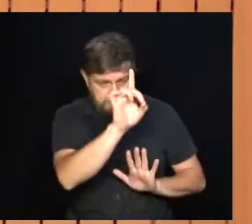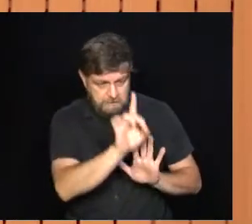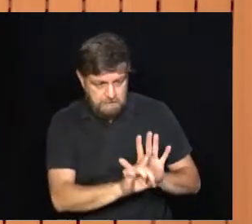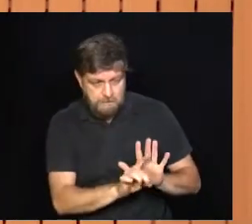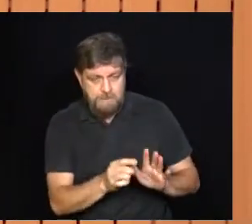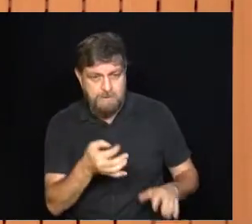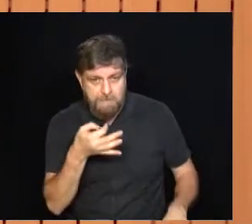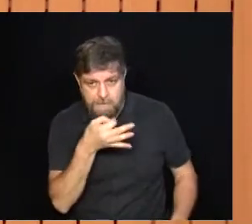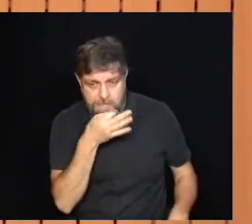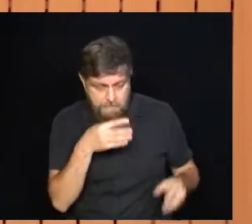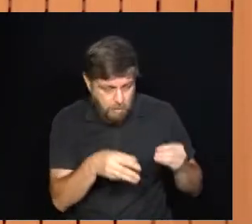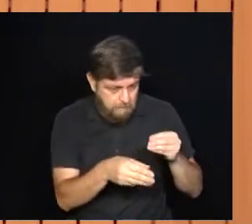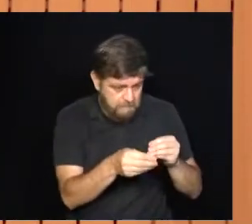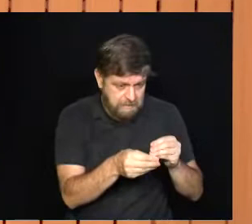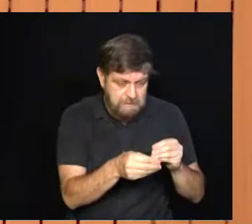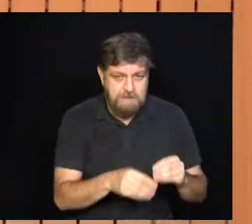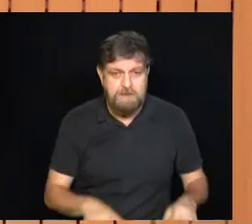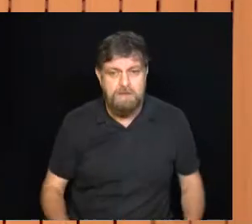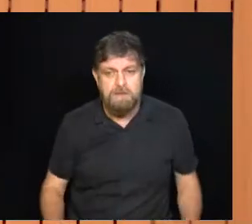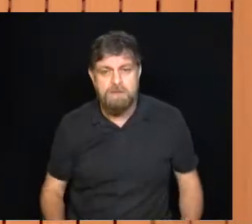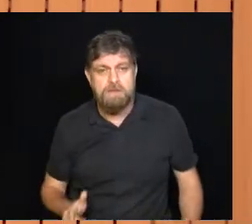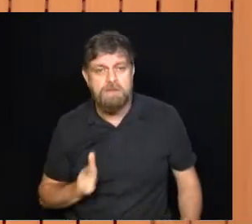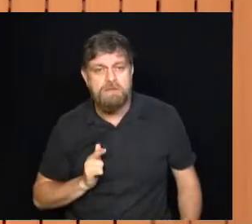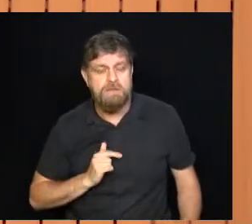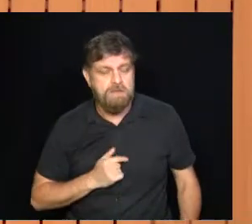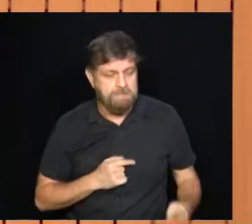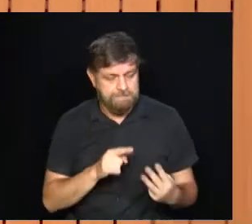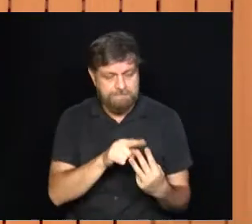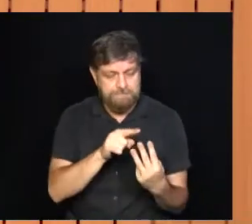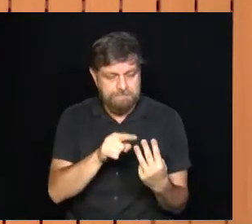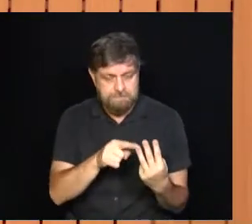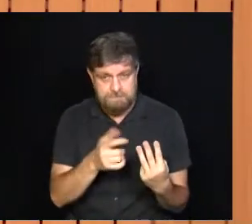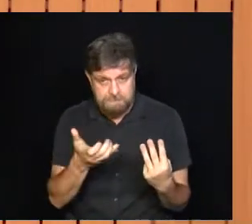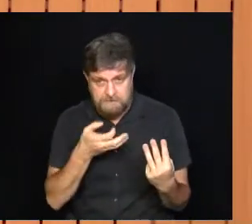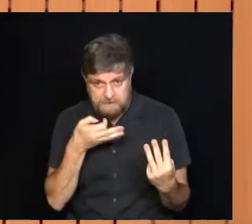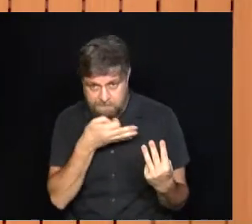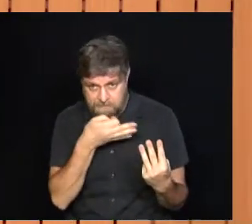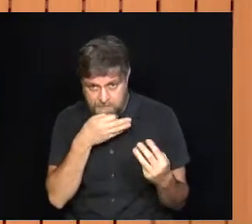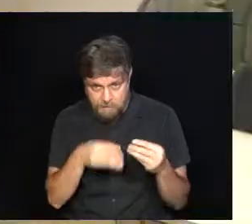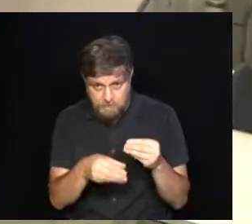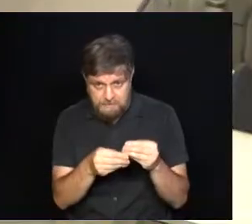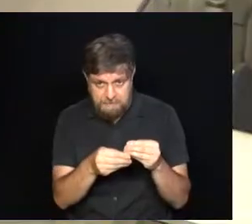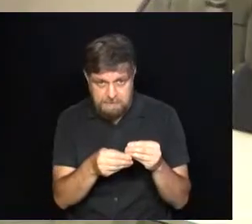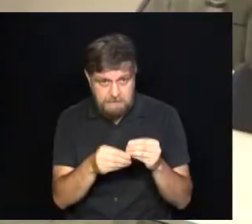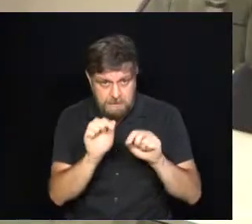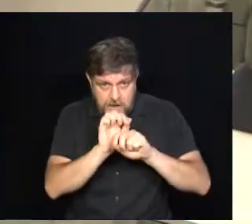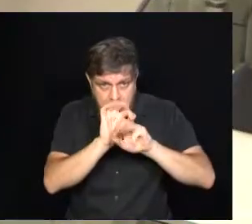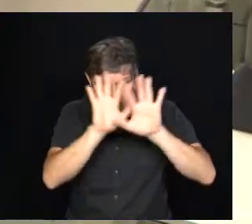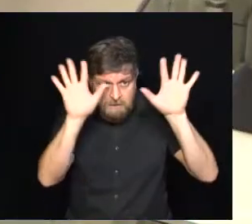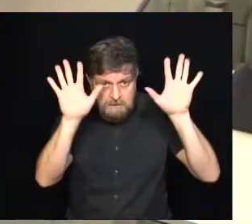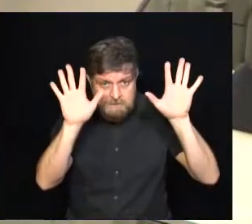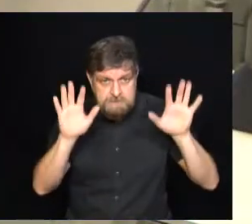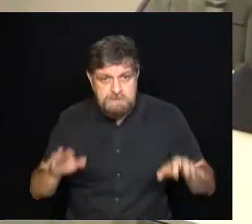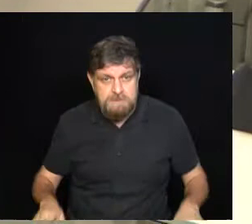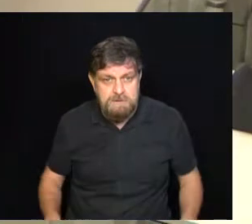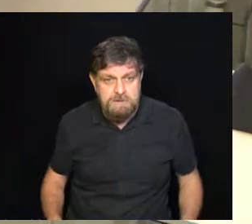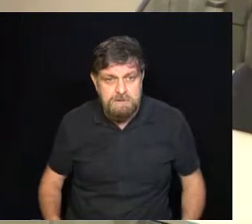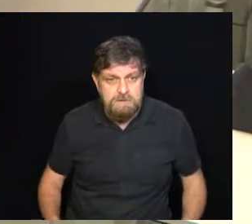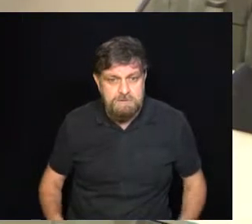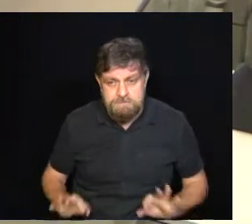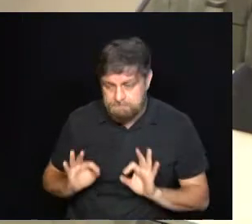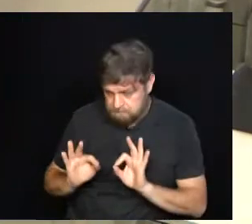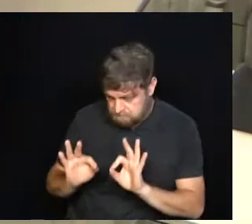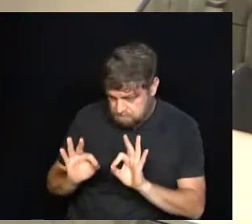falar mais alguma coisa. Maria Angélica, Graziele, Marnem, gostariam de esclarecer mais alguma coisa?